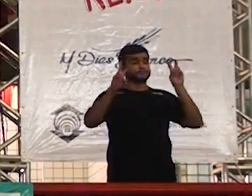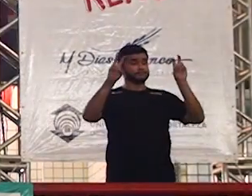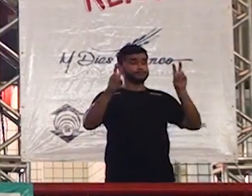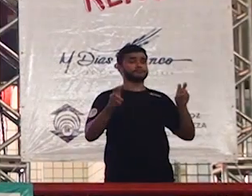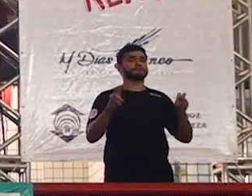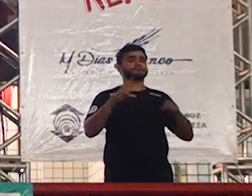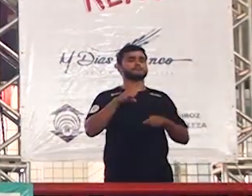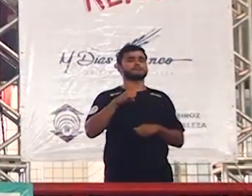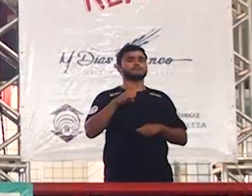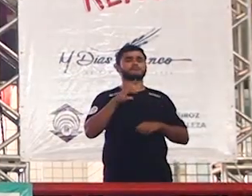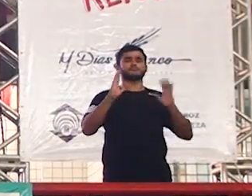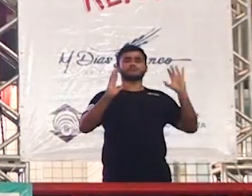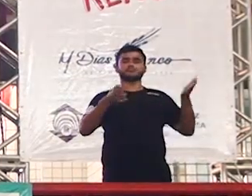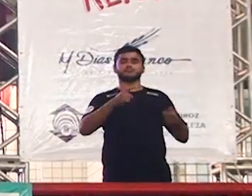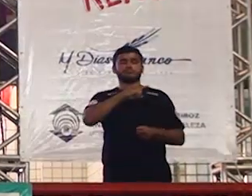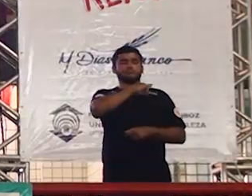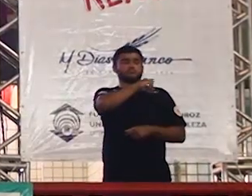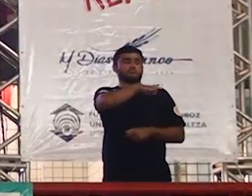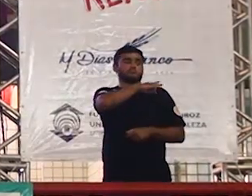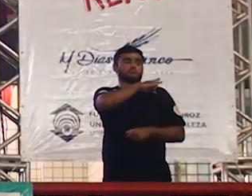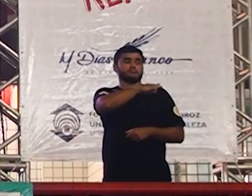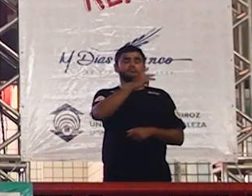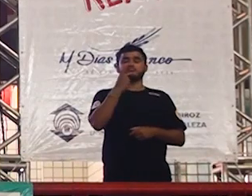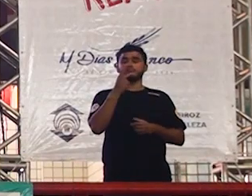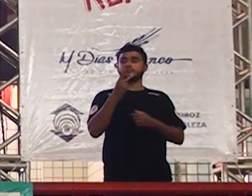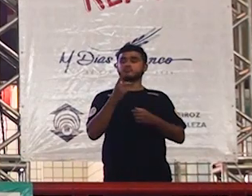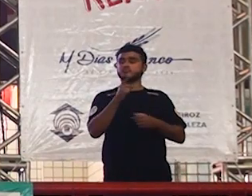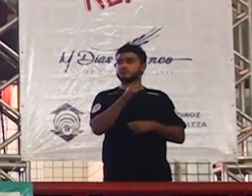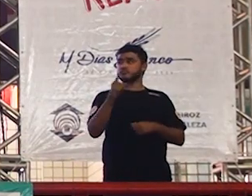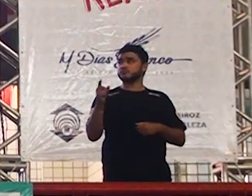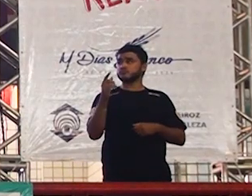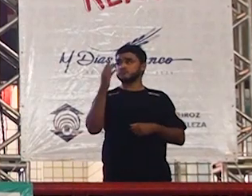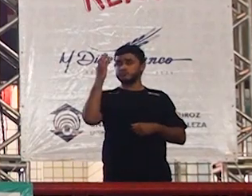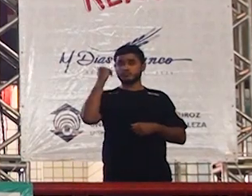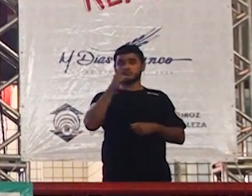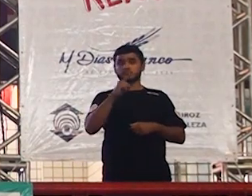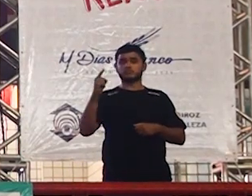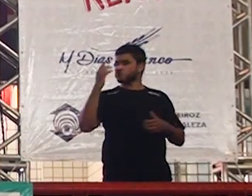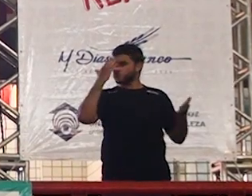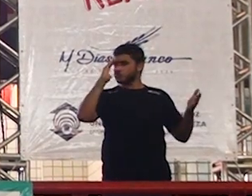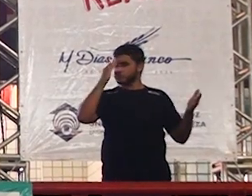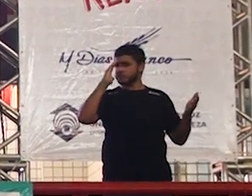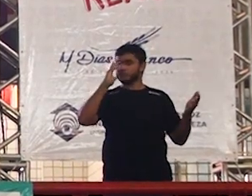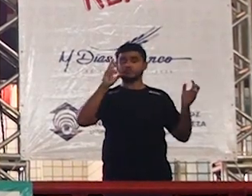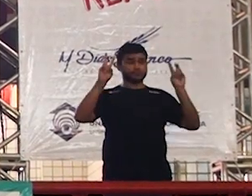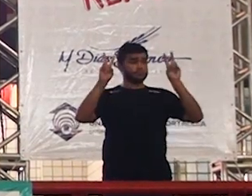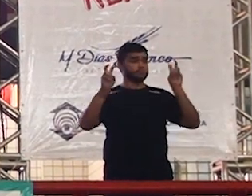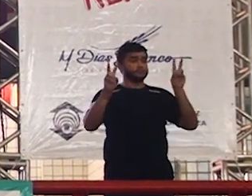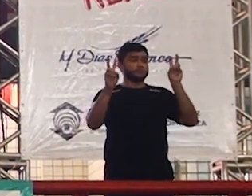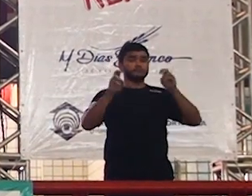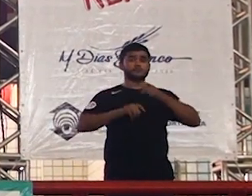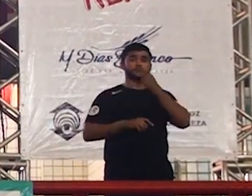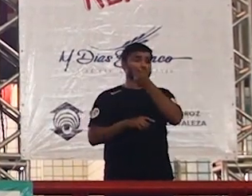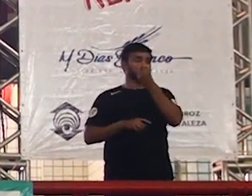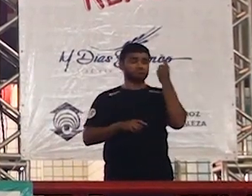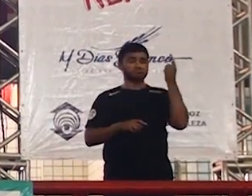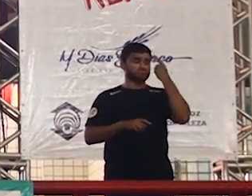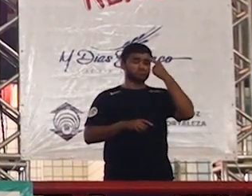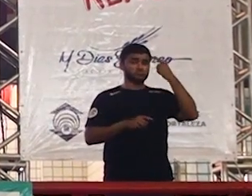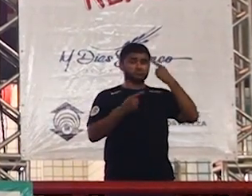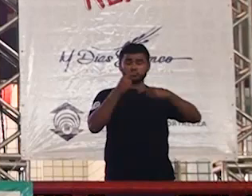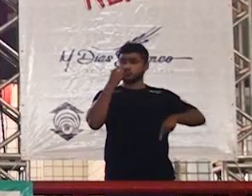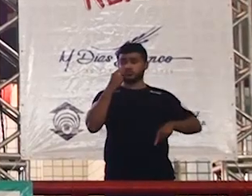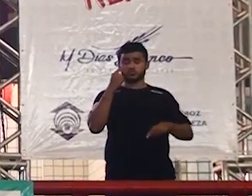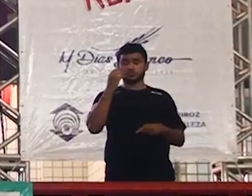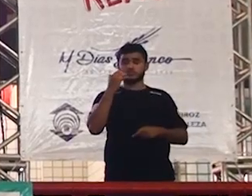alunos de 3º ano de cursinho este ano, todo mundo se espantou, porque ninguém sabia disso. Primeiro, porque não tinha nem ouvido falar desse